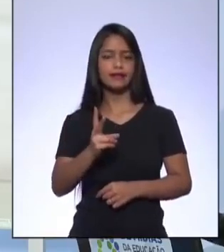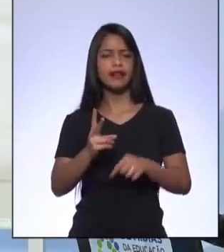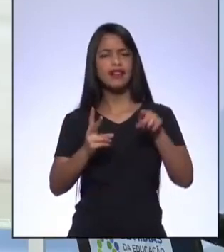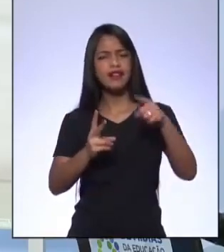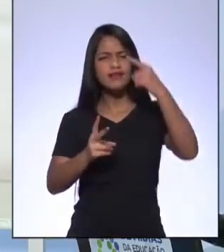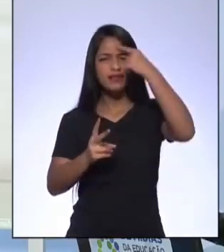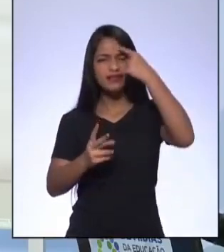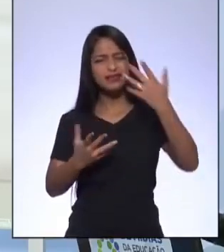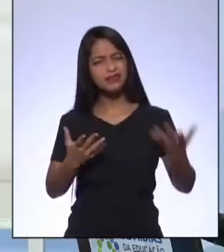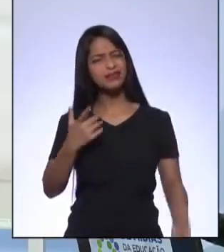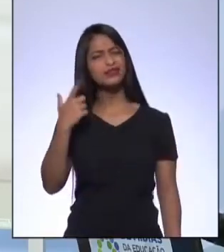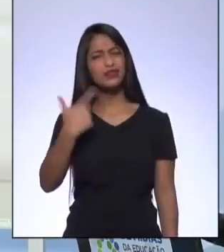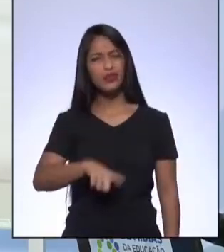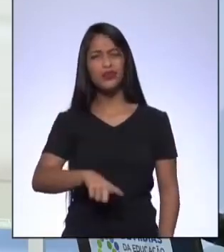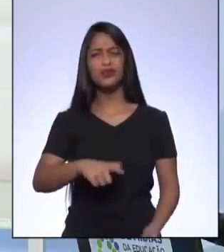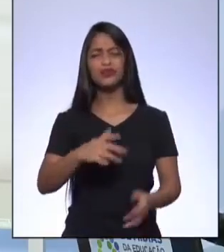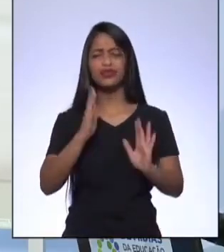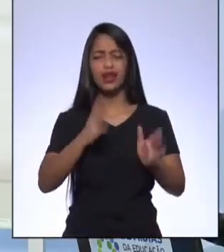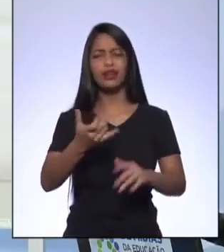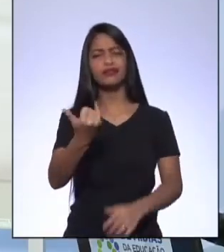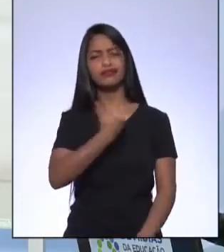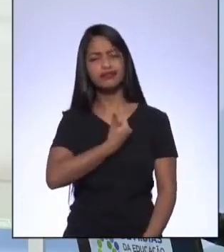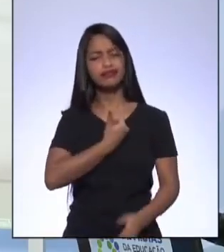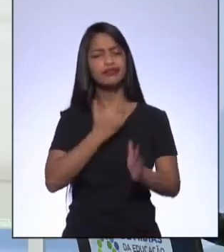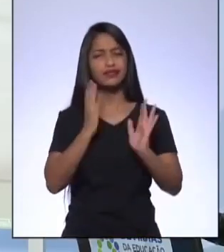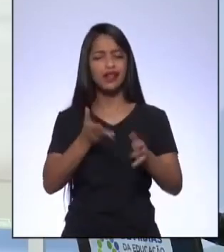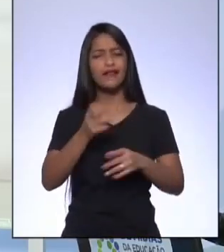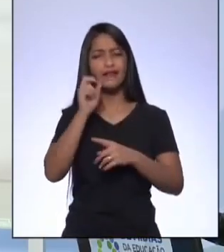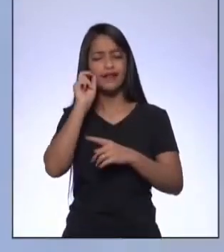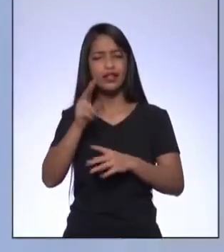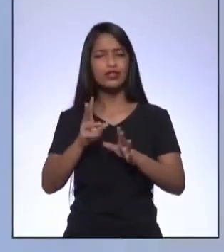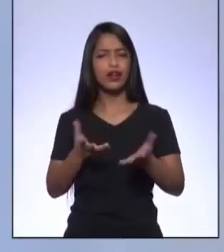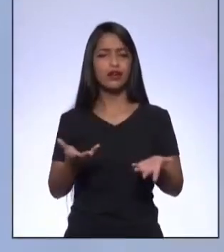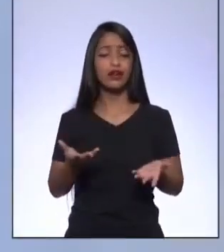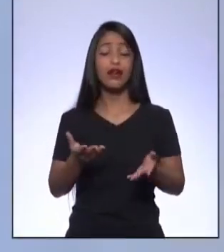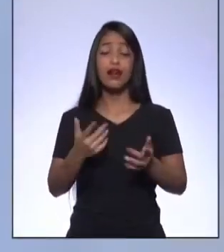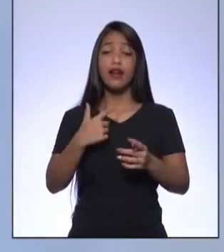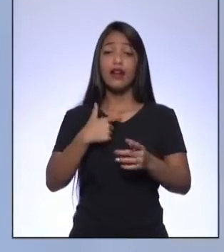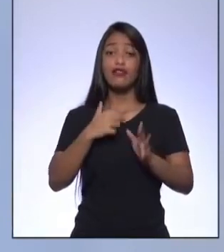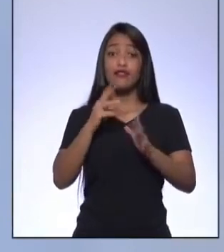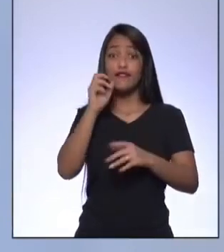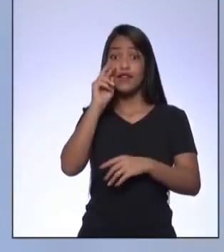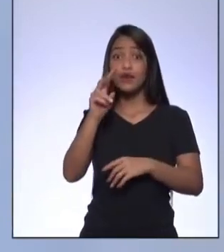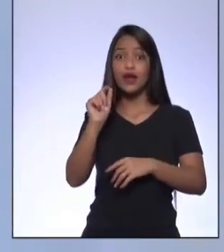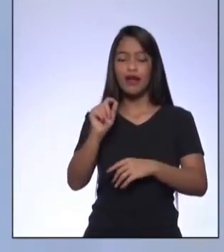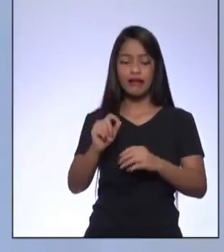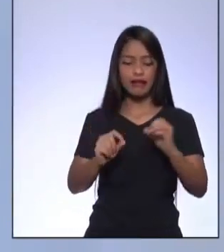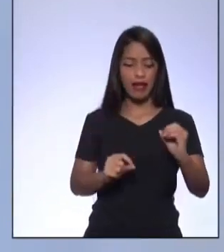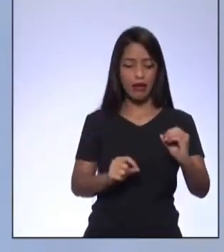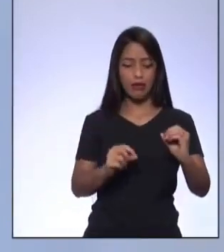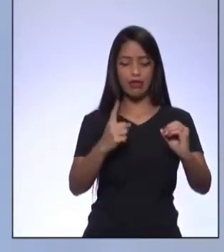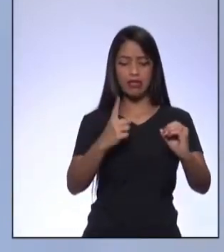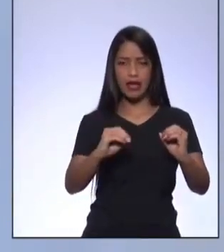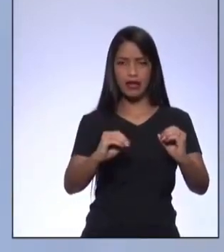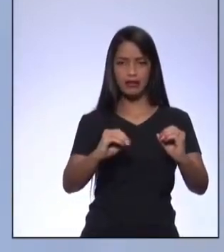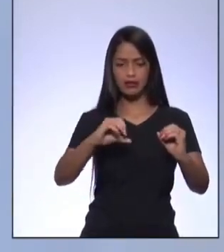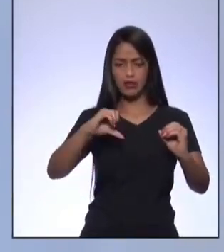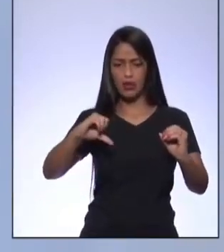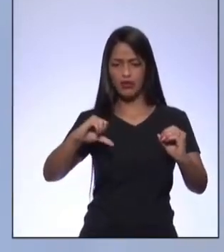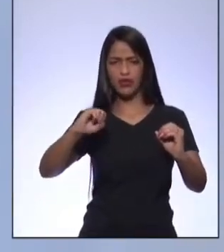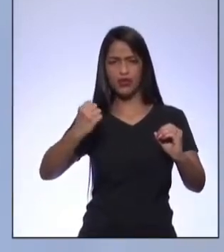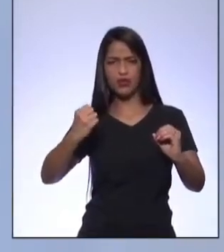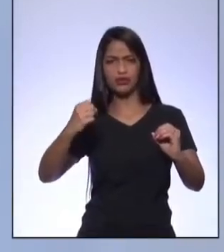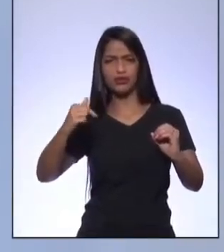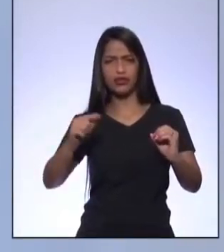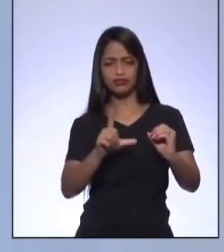essa história, porque assim, eu juro por Deus que eu já vi alunos colocar, do zero ele colocar o 10, 9, 8,